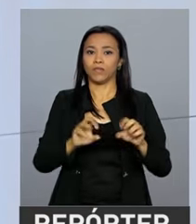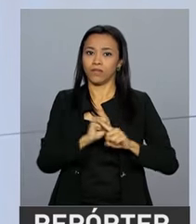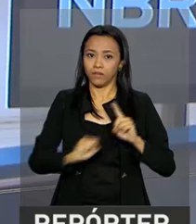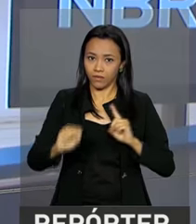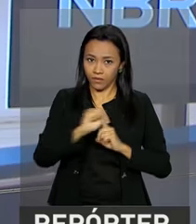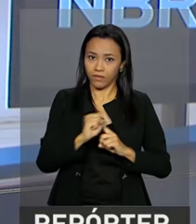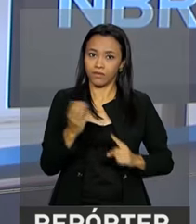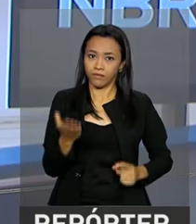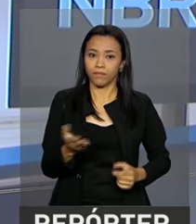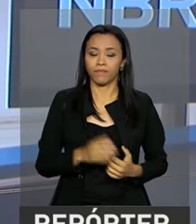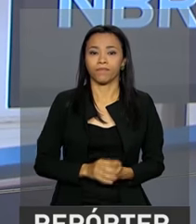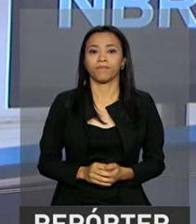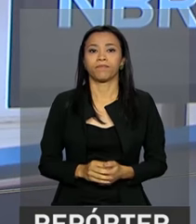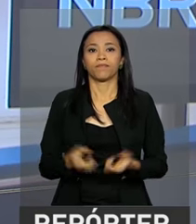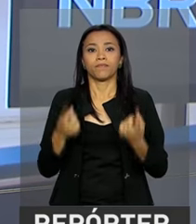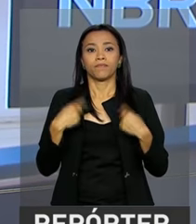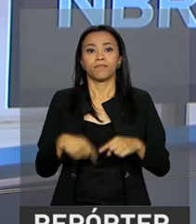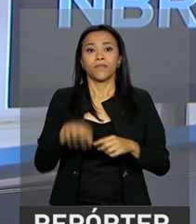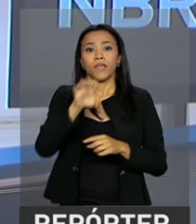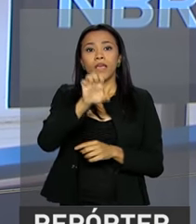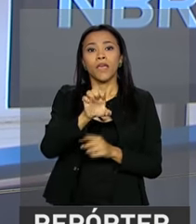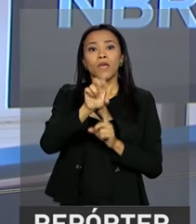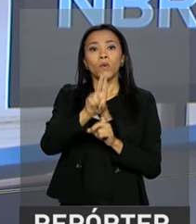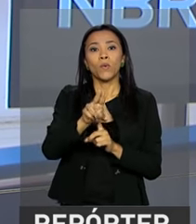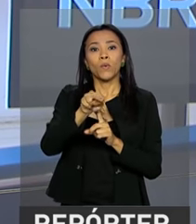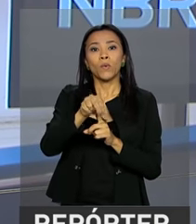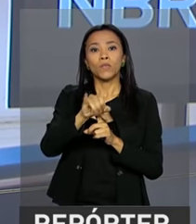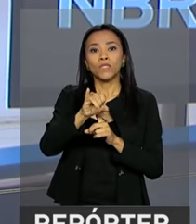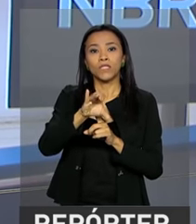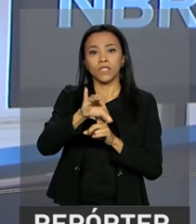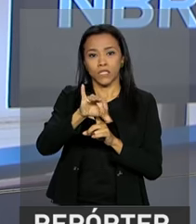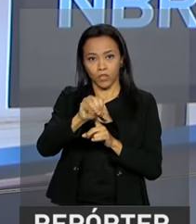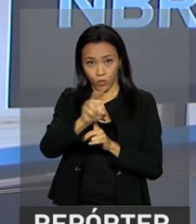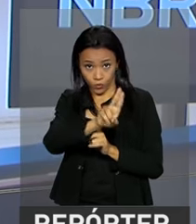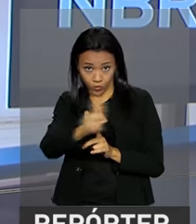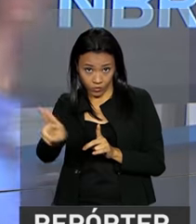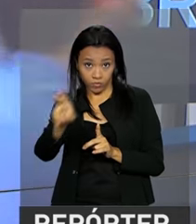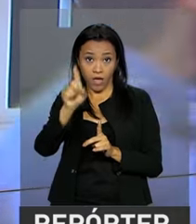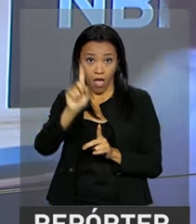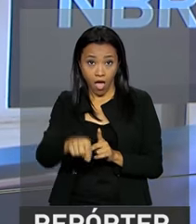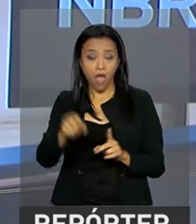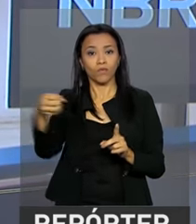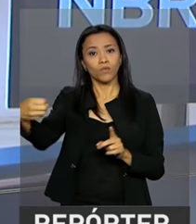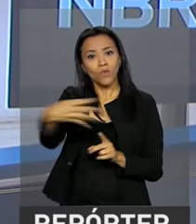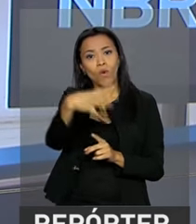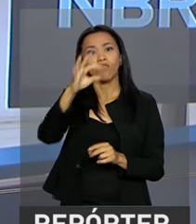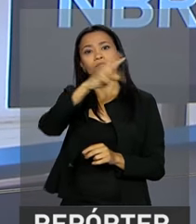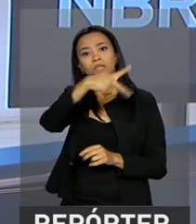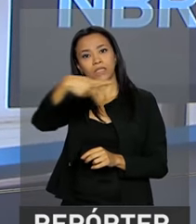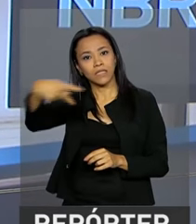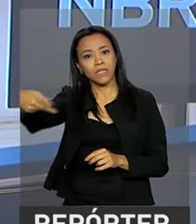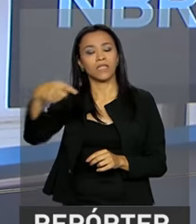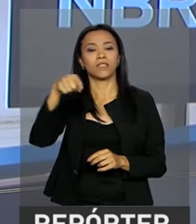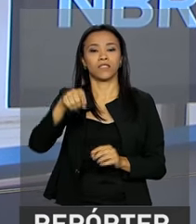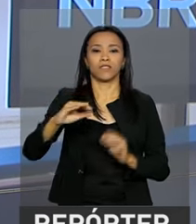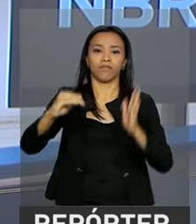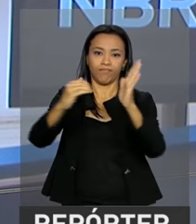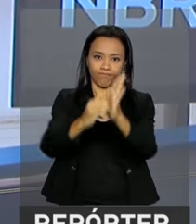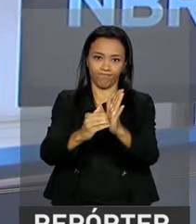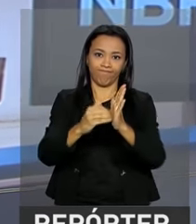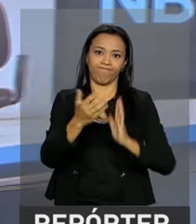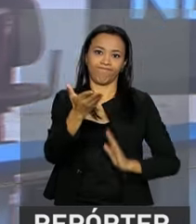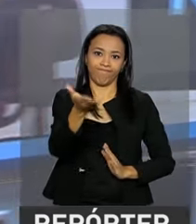inclusive. E Eunício Oliveira, do PMDB do Ceará, é o novo presidente do Senado Federal.